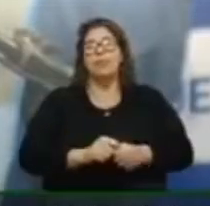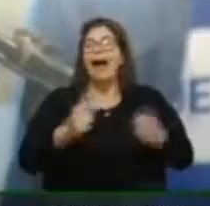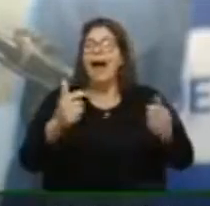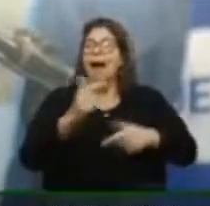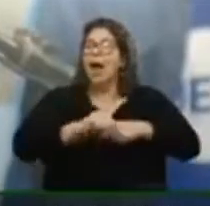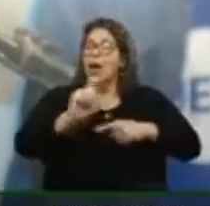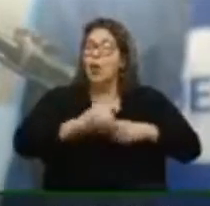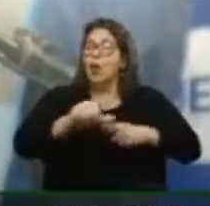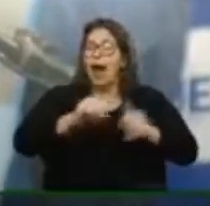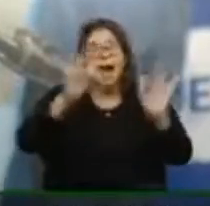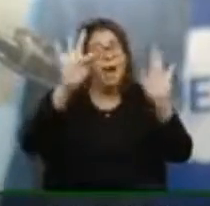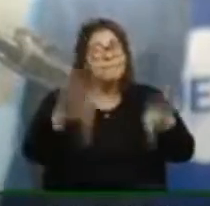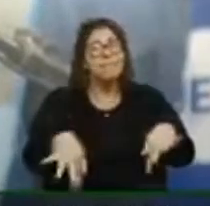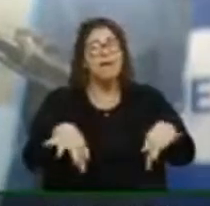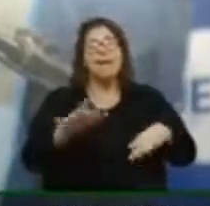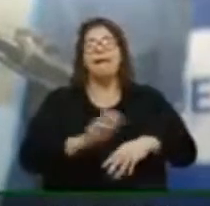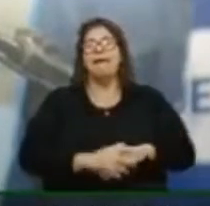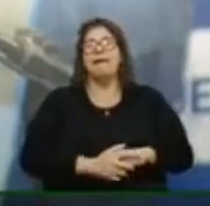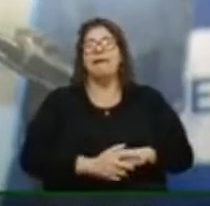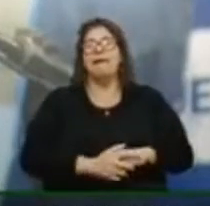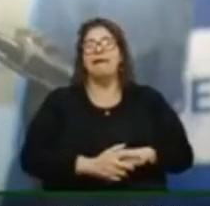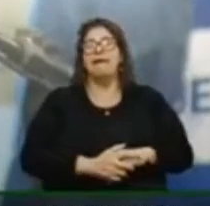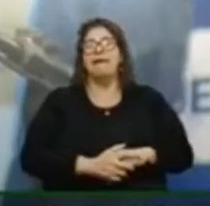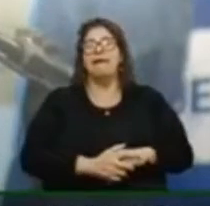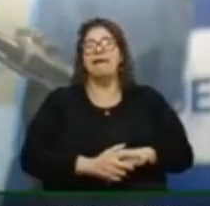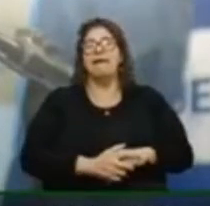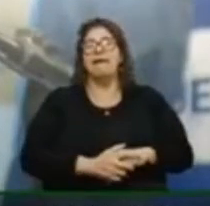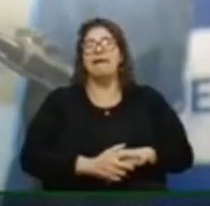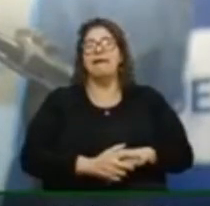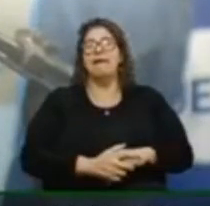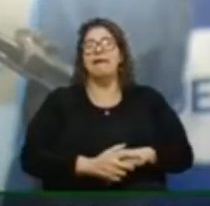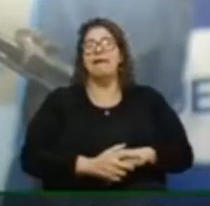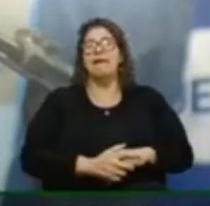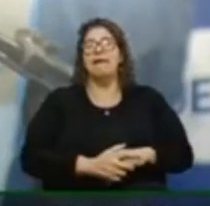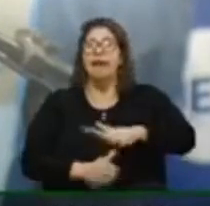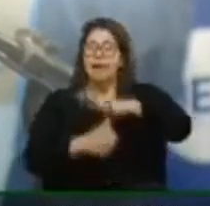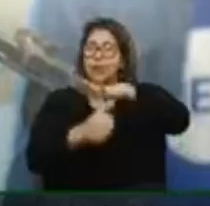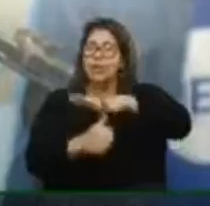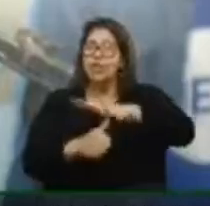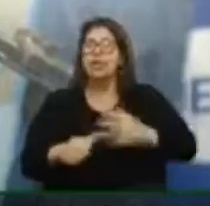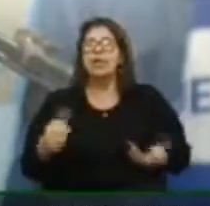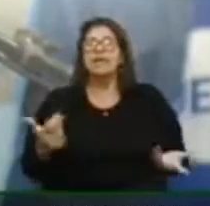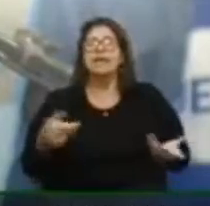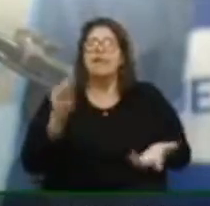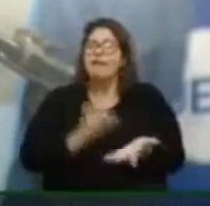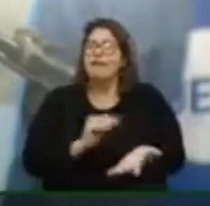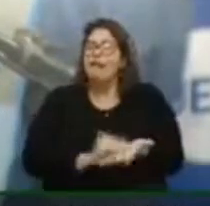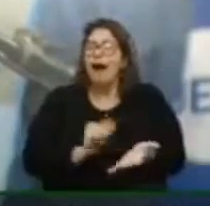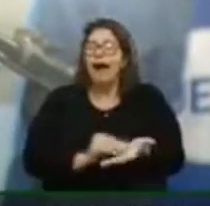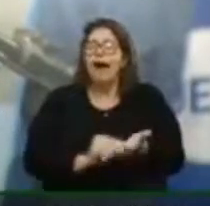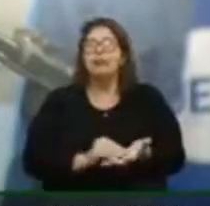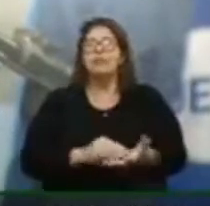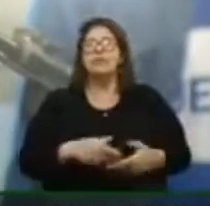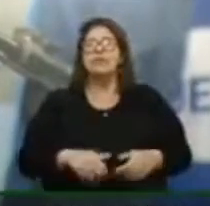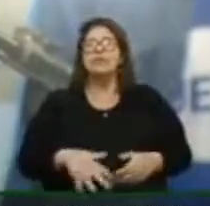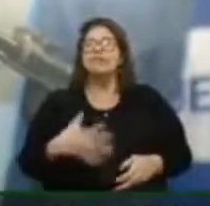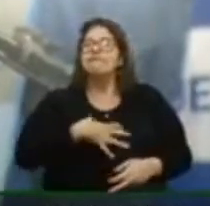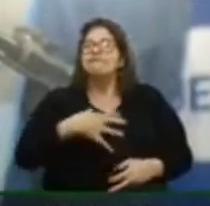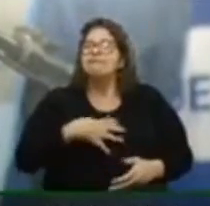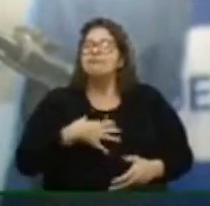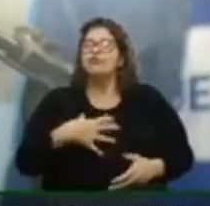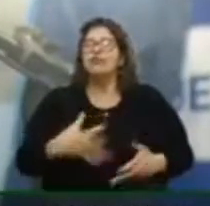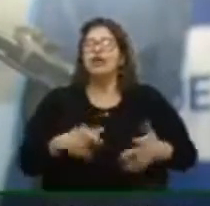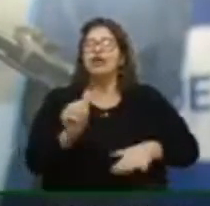sede central com aluguel da reitoria é um absurdo que não se tome atitudes atitudes de